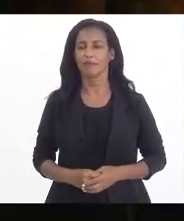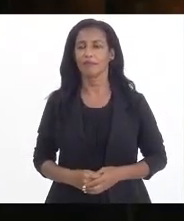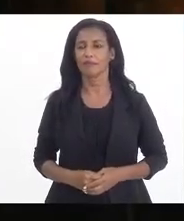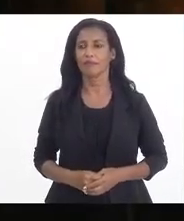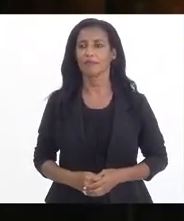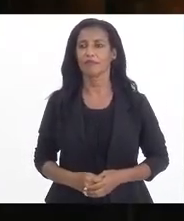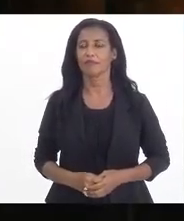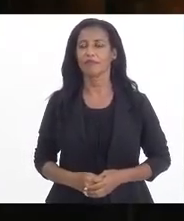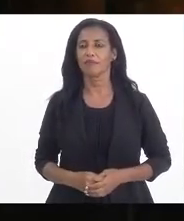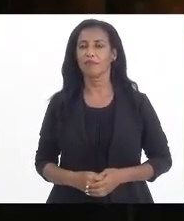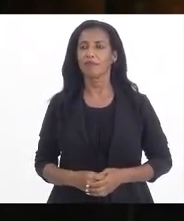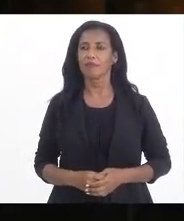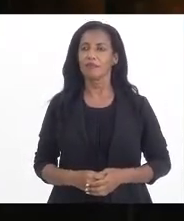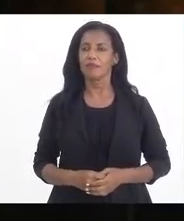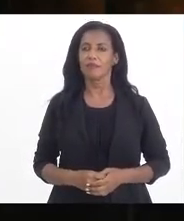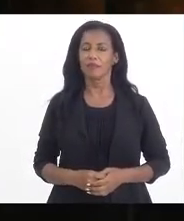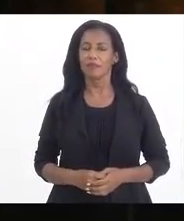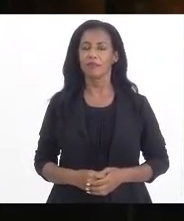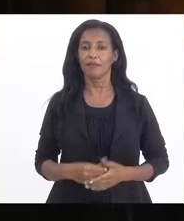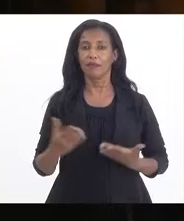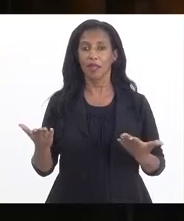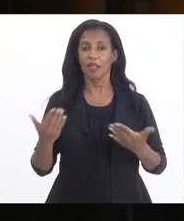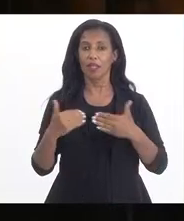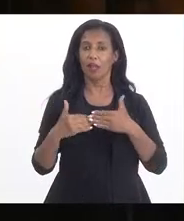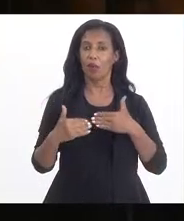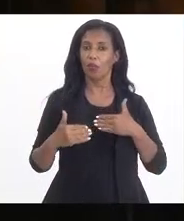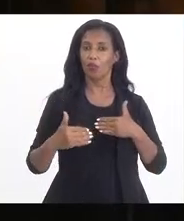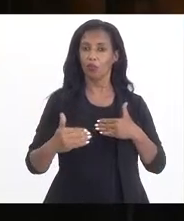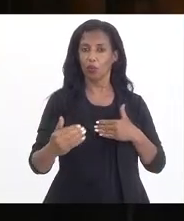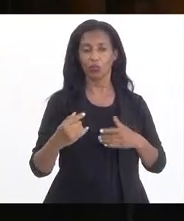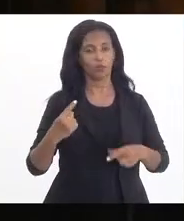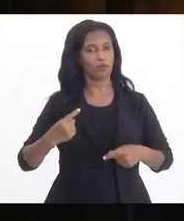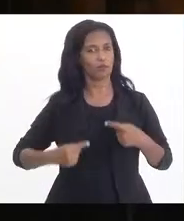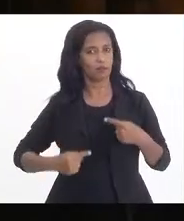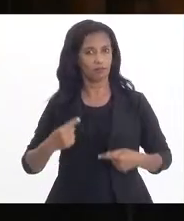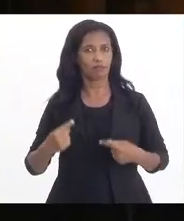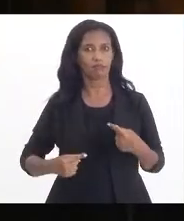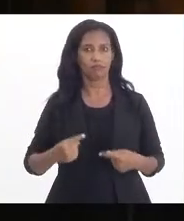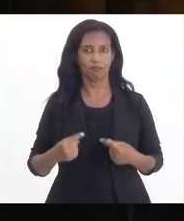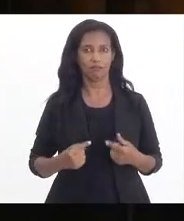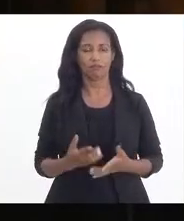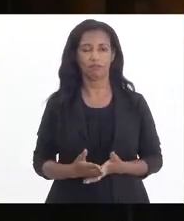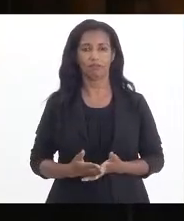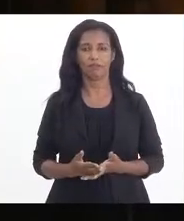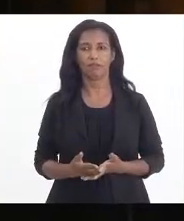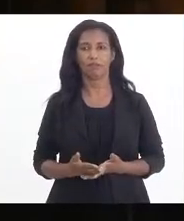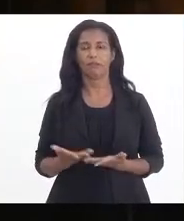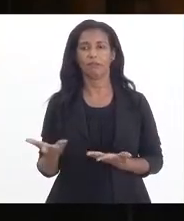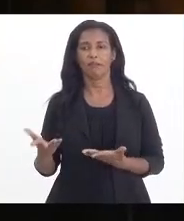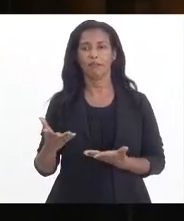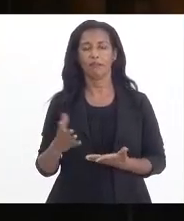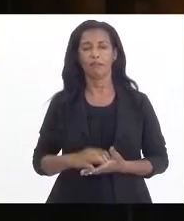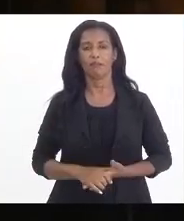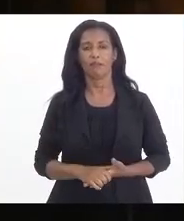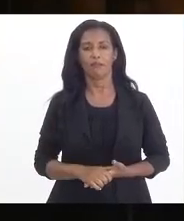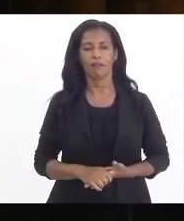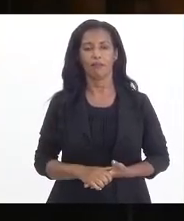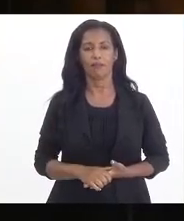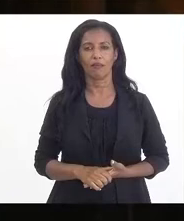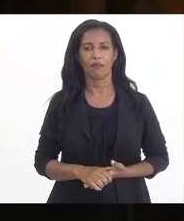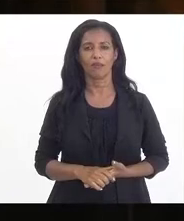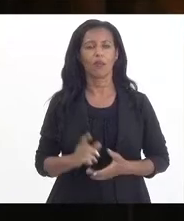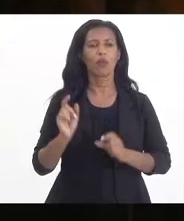E, ao longo dessa discussão, para sintetizar, o que